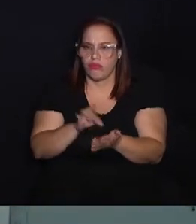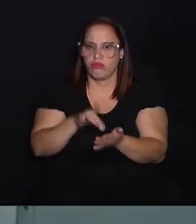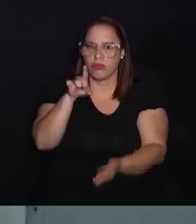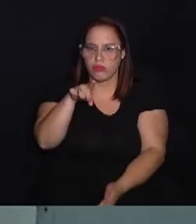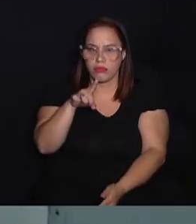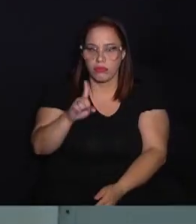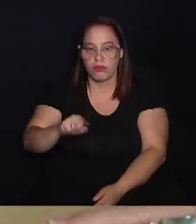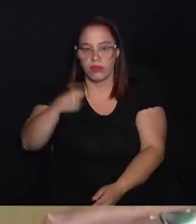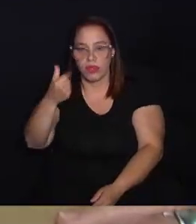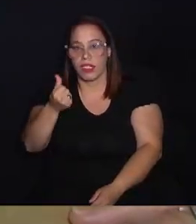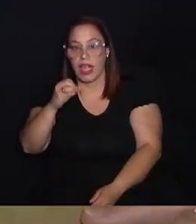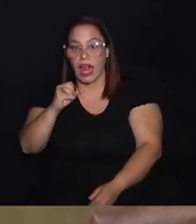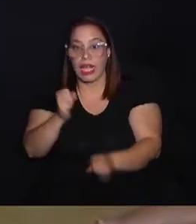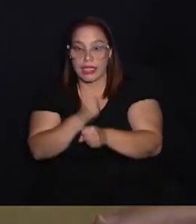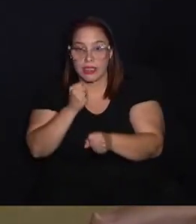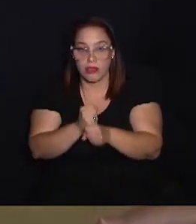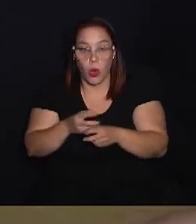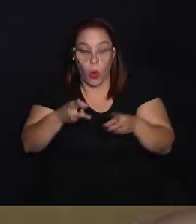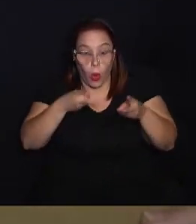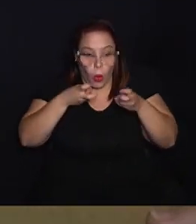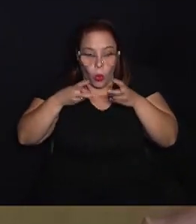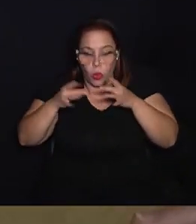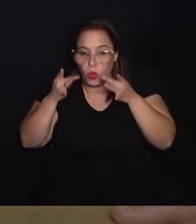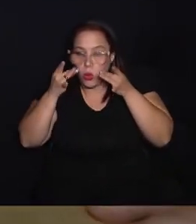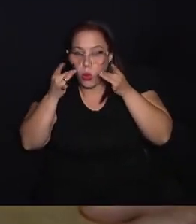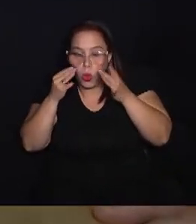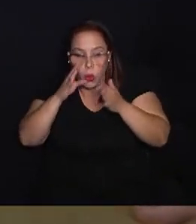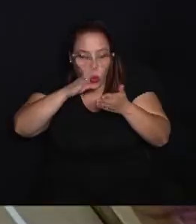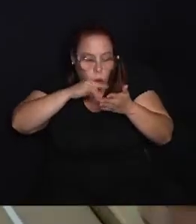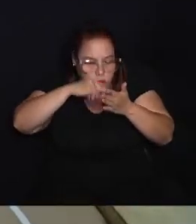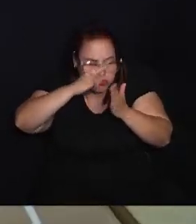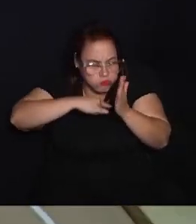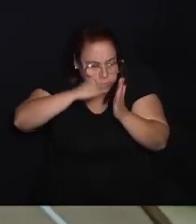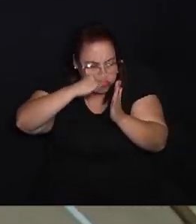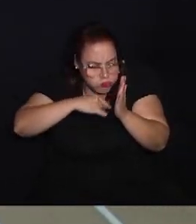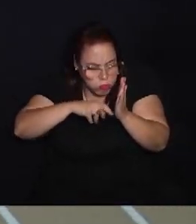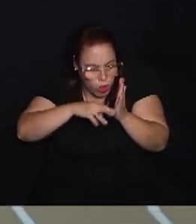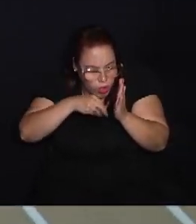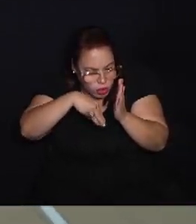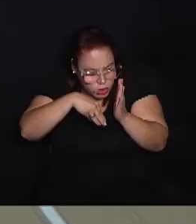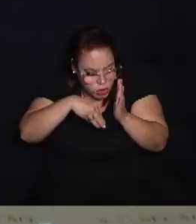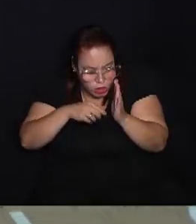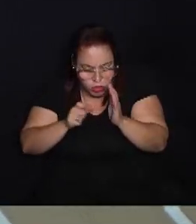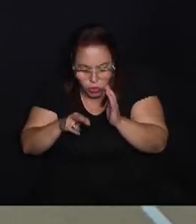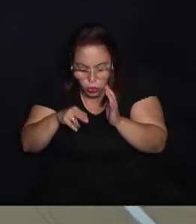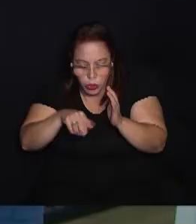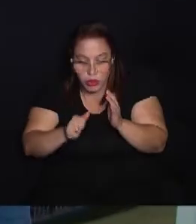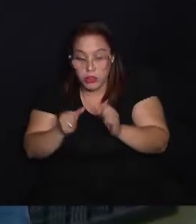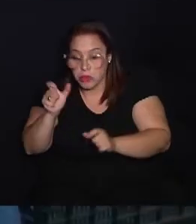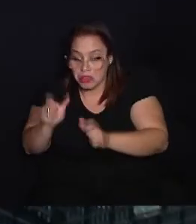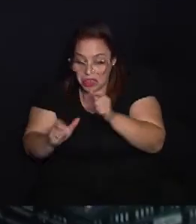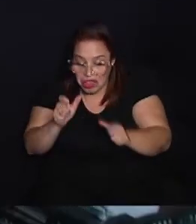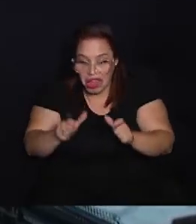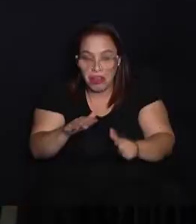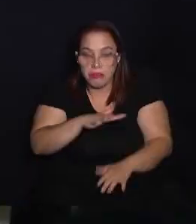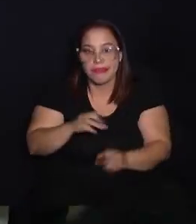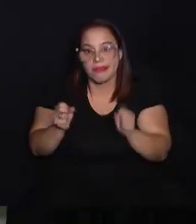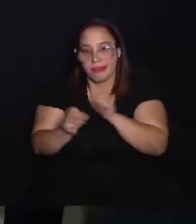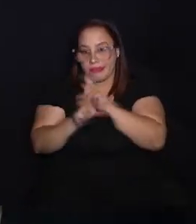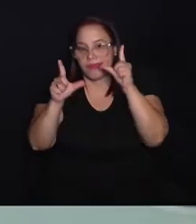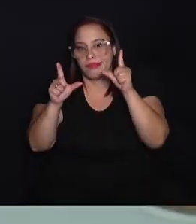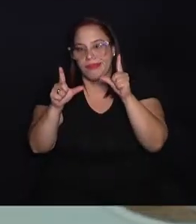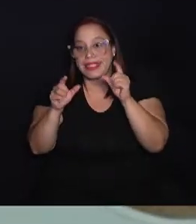da 33ª Zona Eleitoral avaliou positivamente o novo modo de trabalho. A logística de entrada